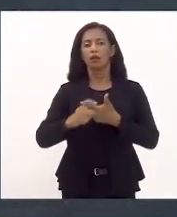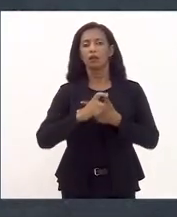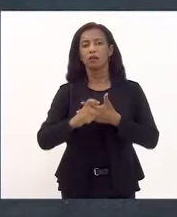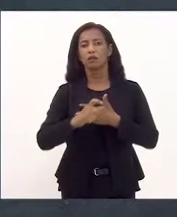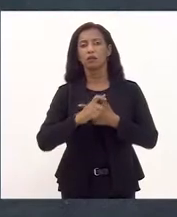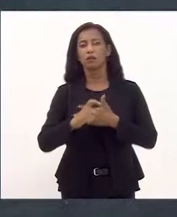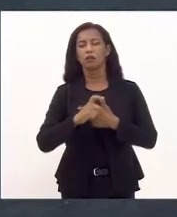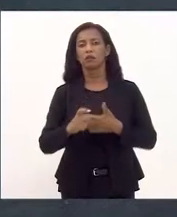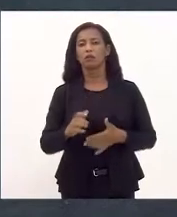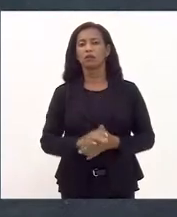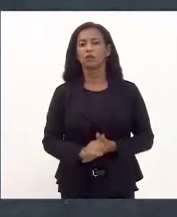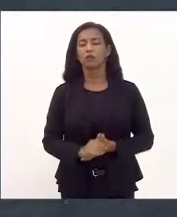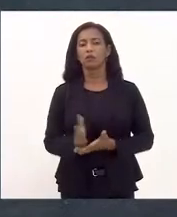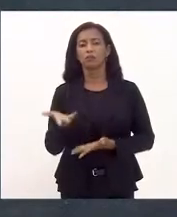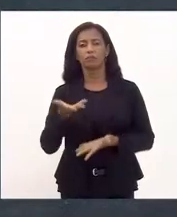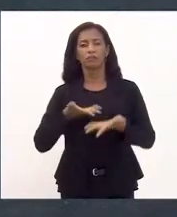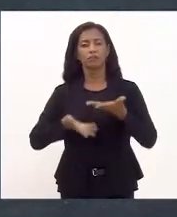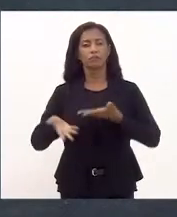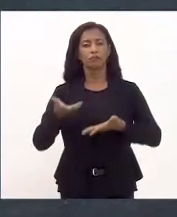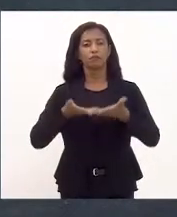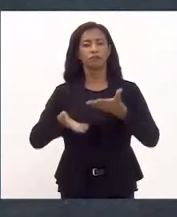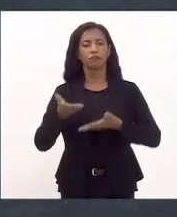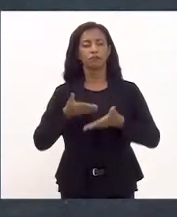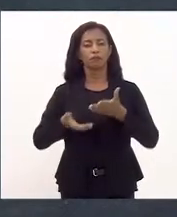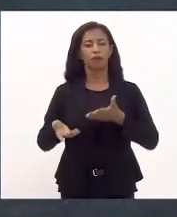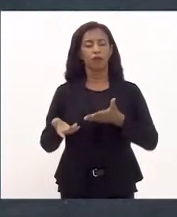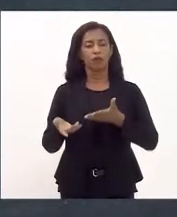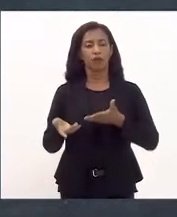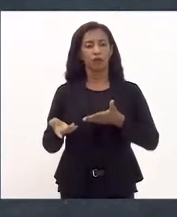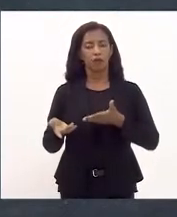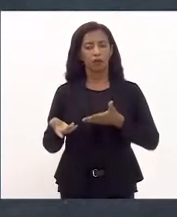Executivo a participar dos consórcios